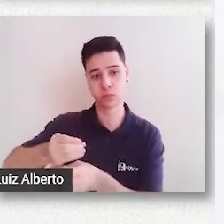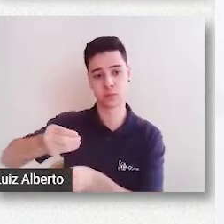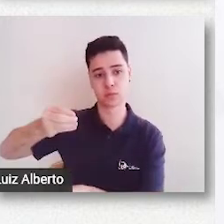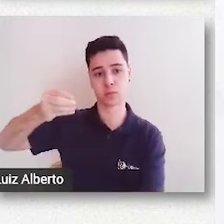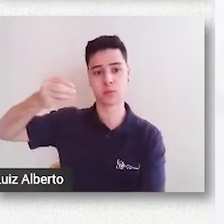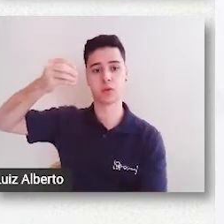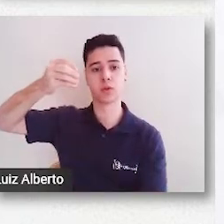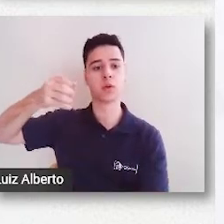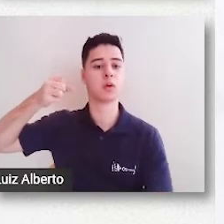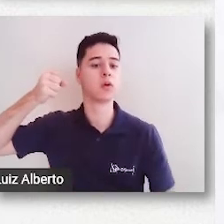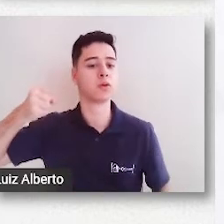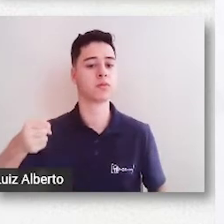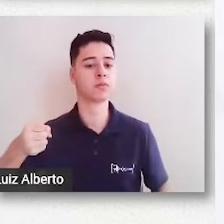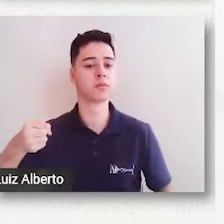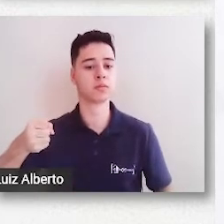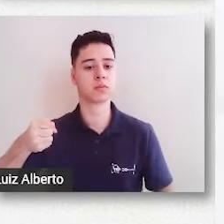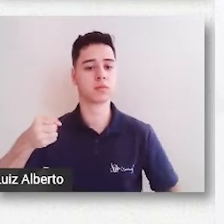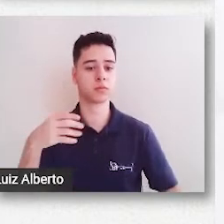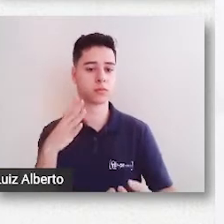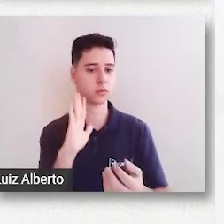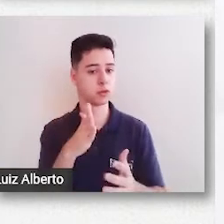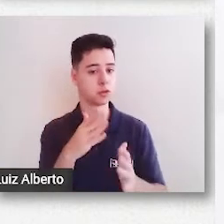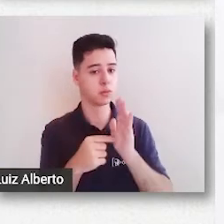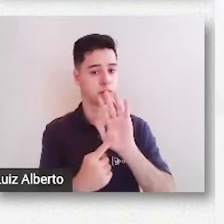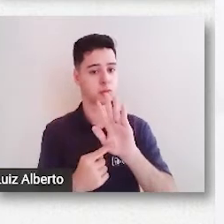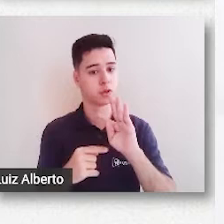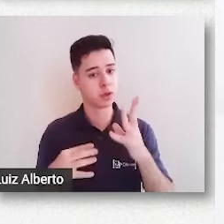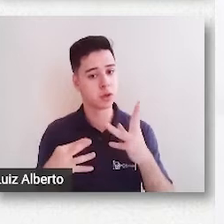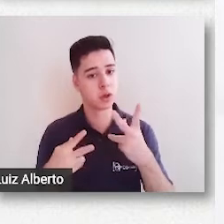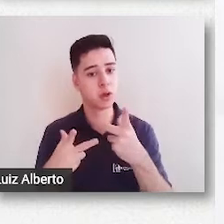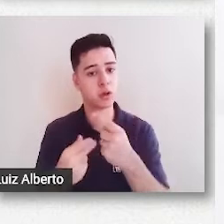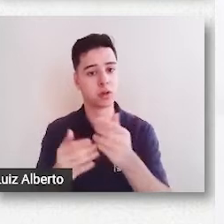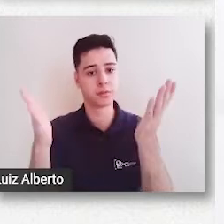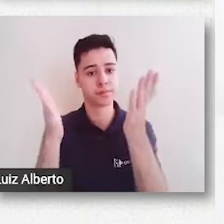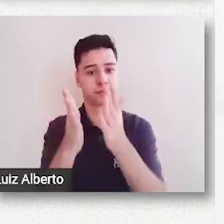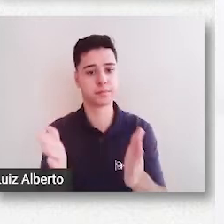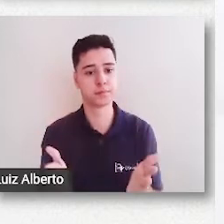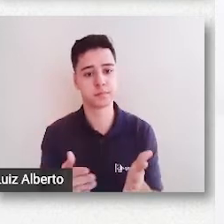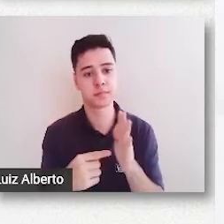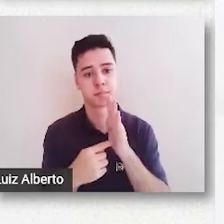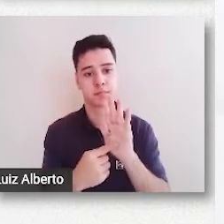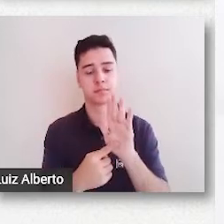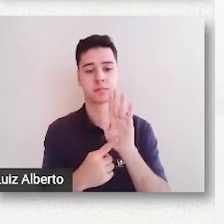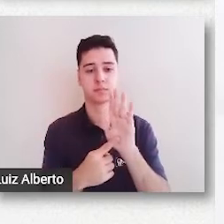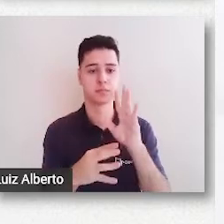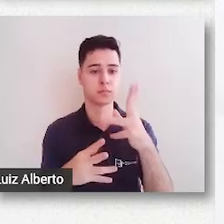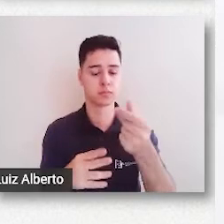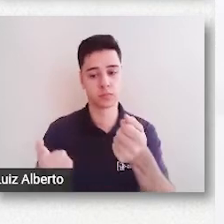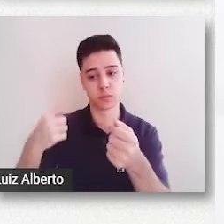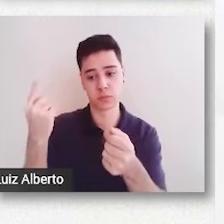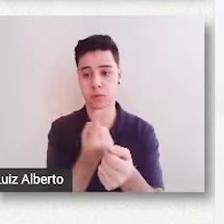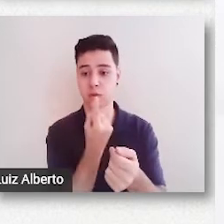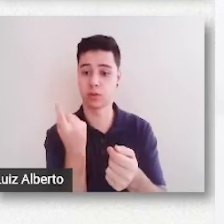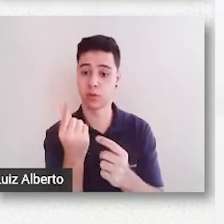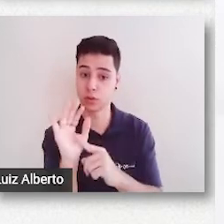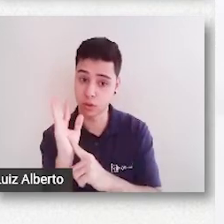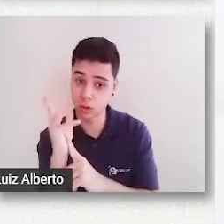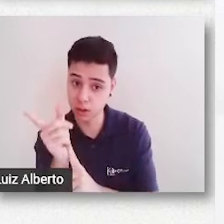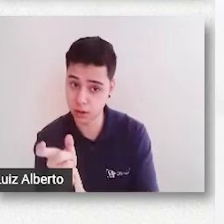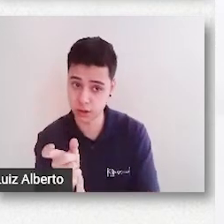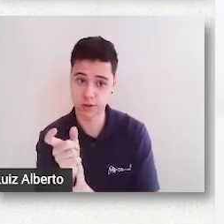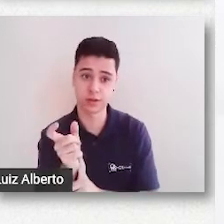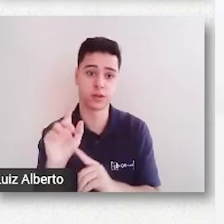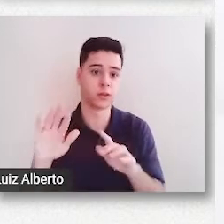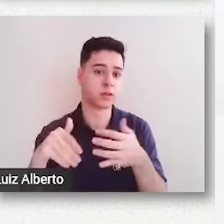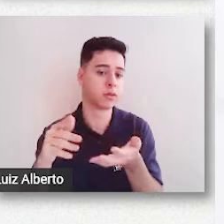inclusive, como ele está sendo representado pela figura atribuída ao Aleijadinho, mas existem algumas